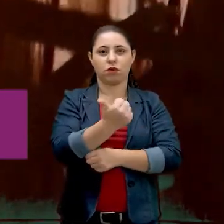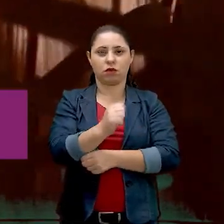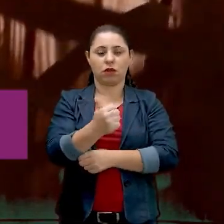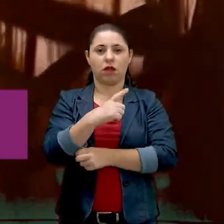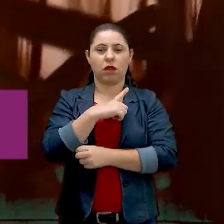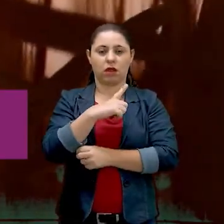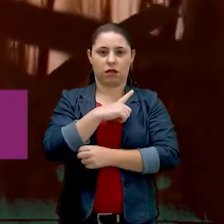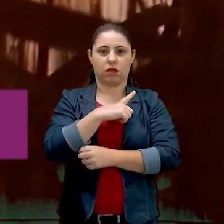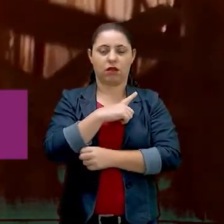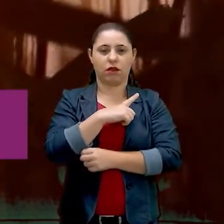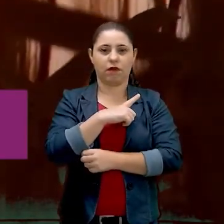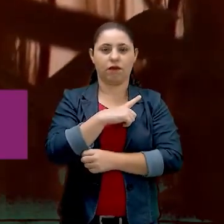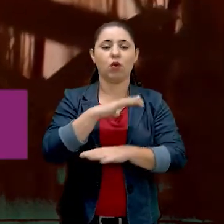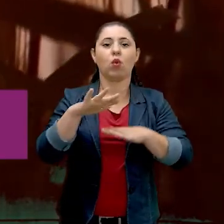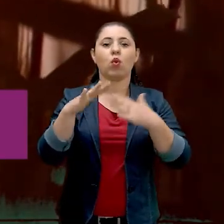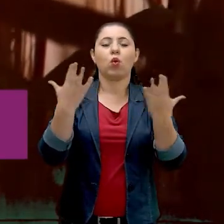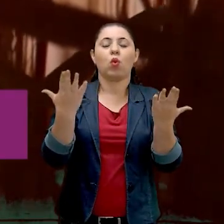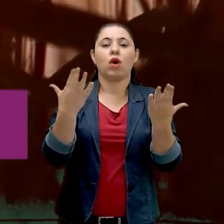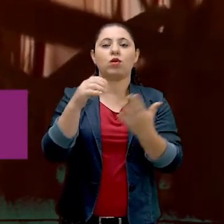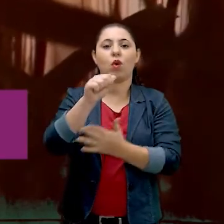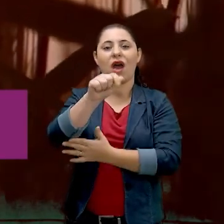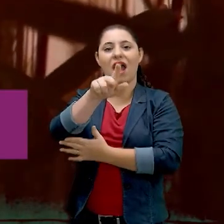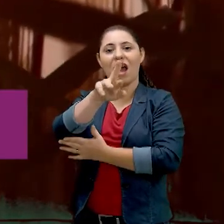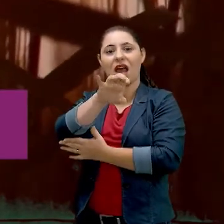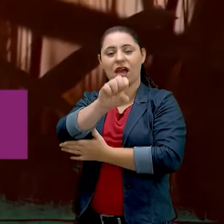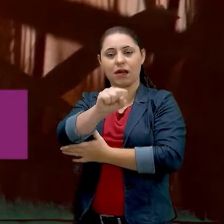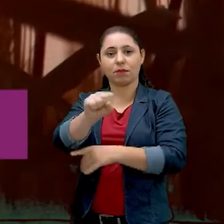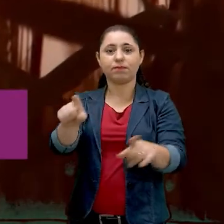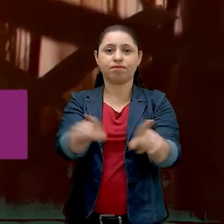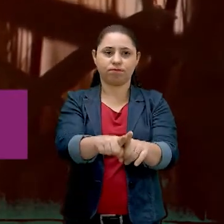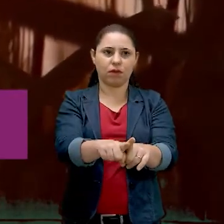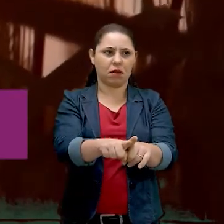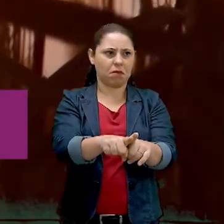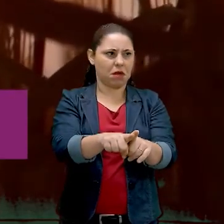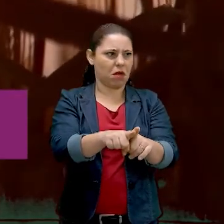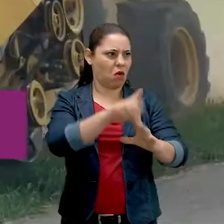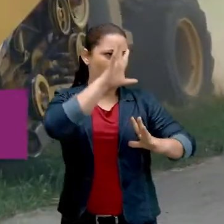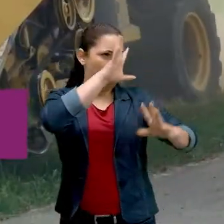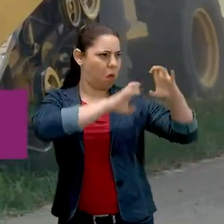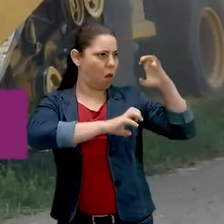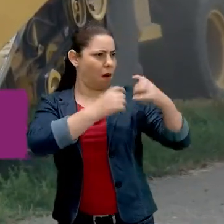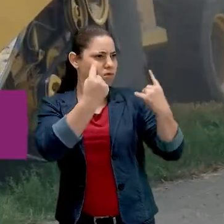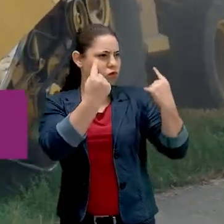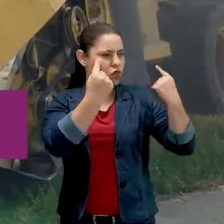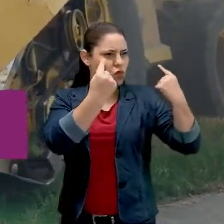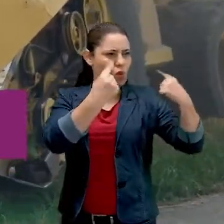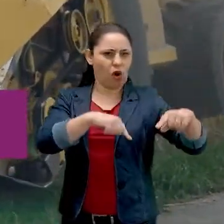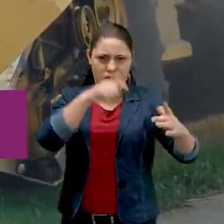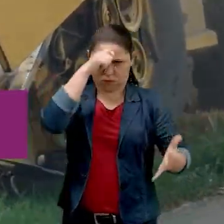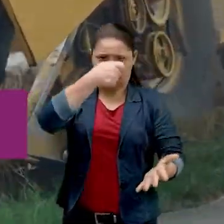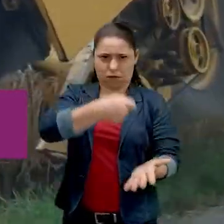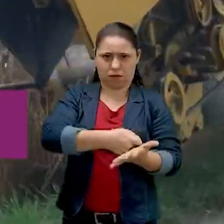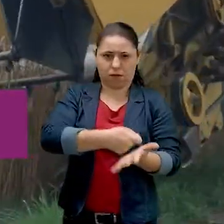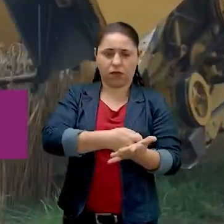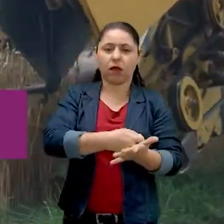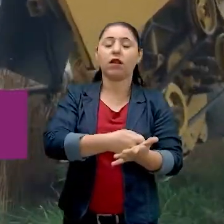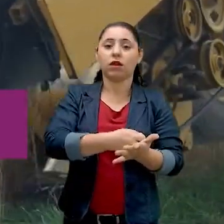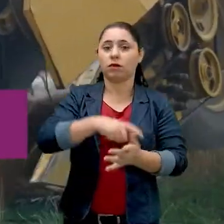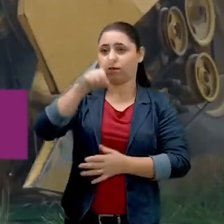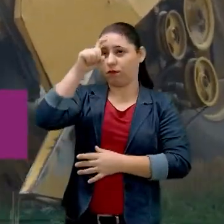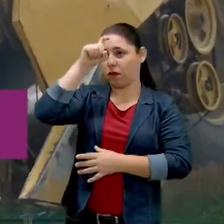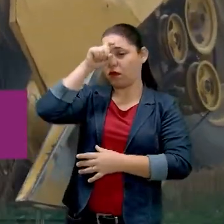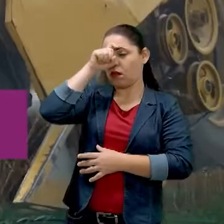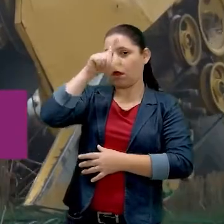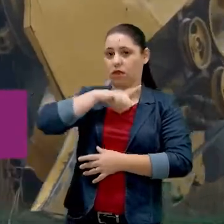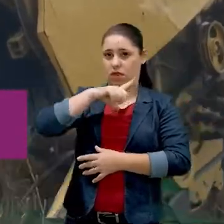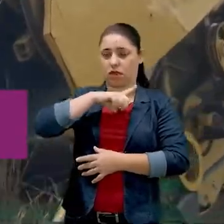a Primavera Árabe, lá onde os povos árabes se revoltaram contra os seus ditadores, a gente teve o Egito, que é um país que compra